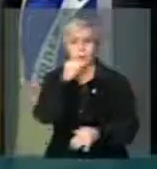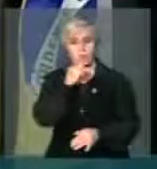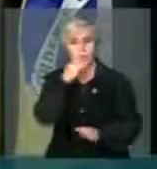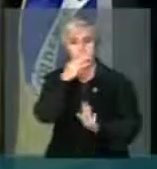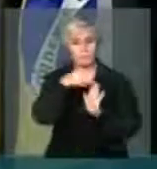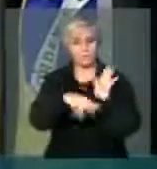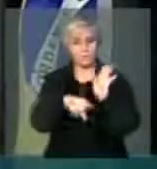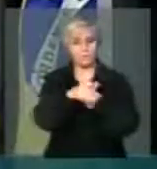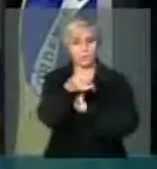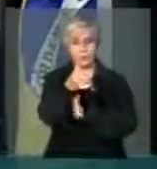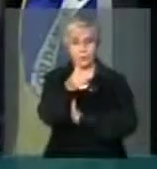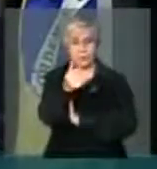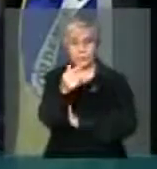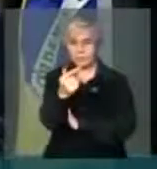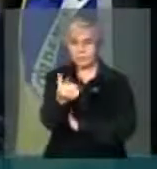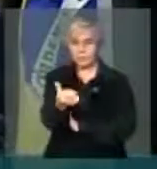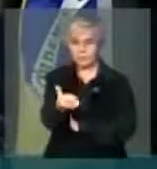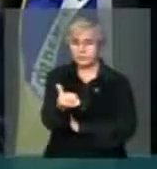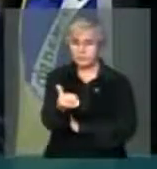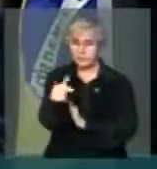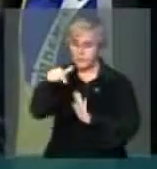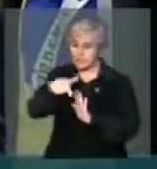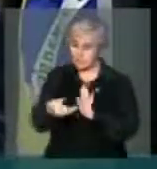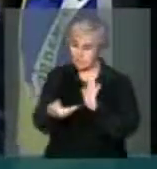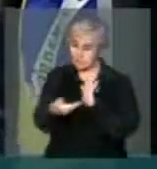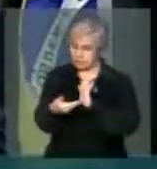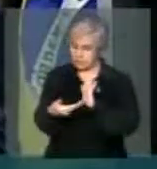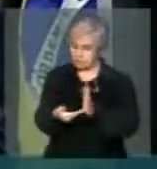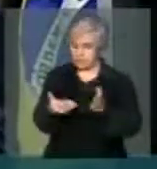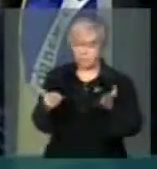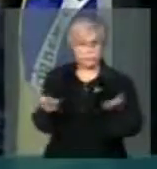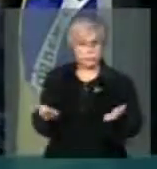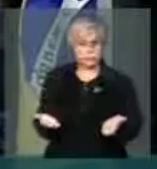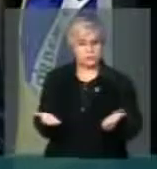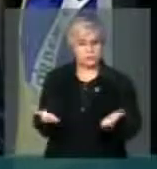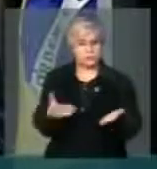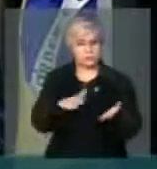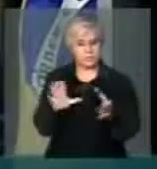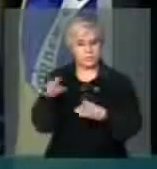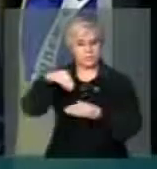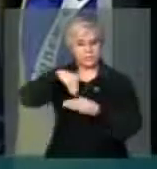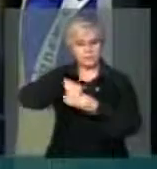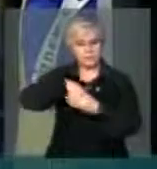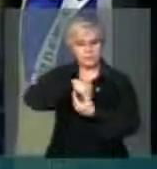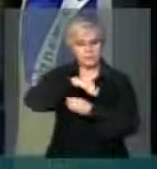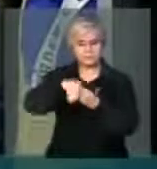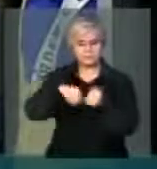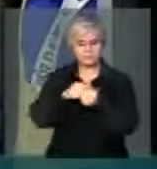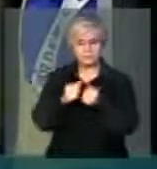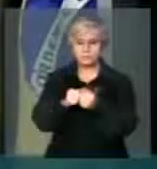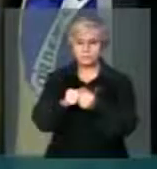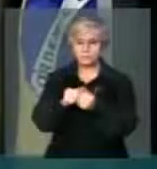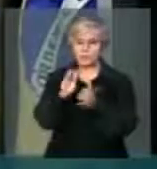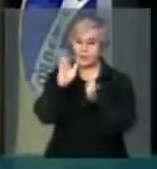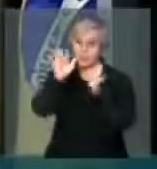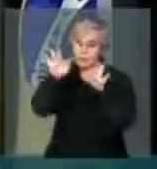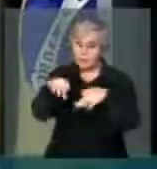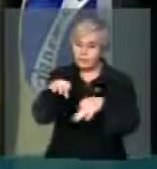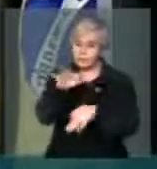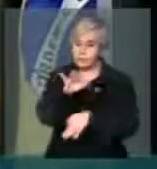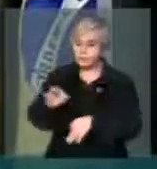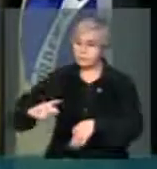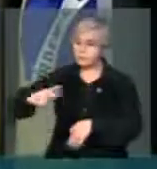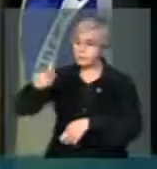provisória 676, que aqui nesta casa foi incluído o fim do fator